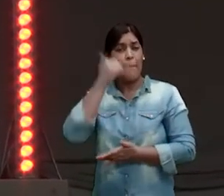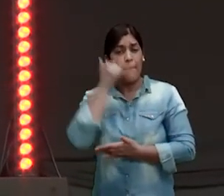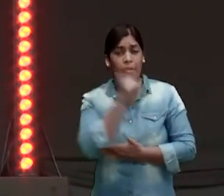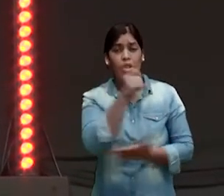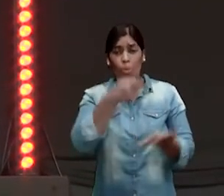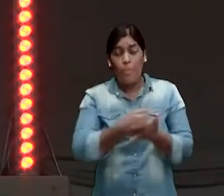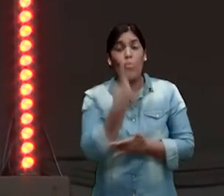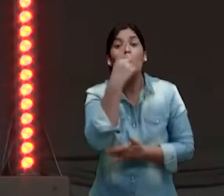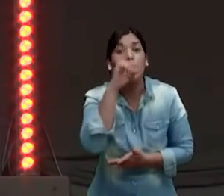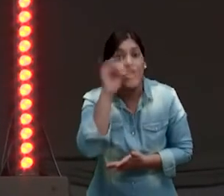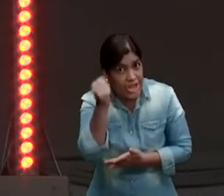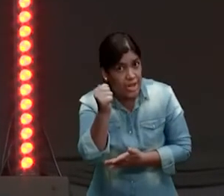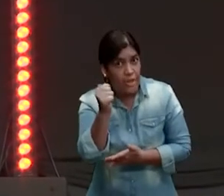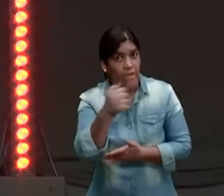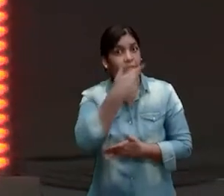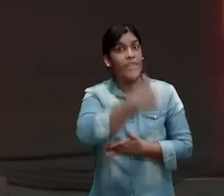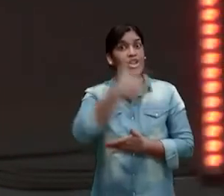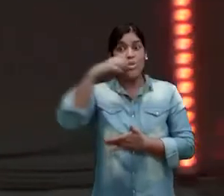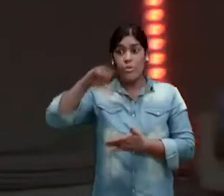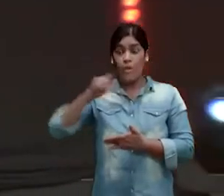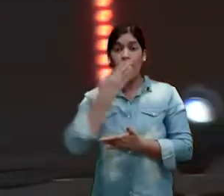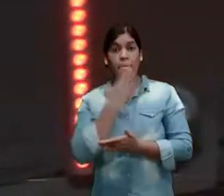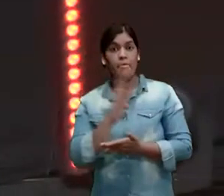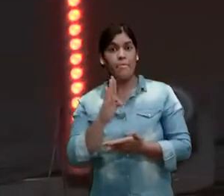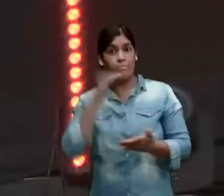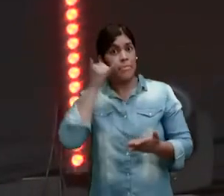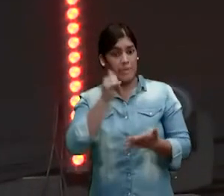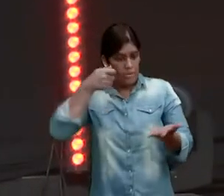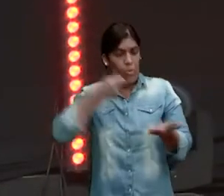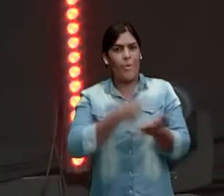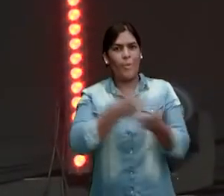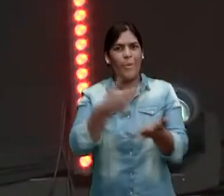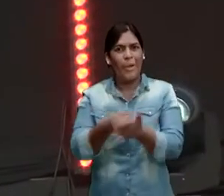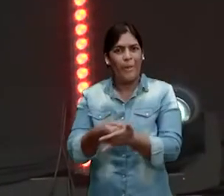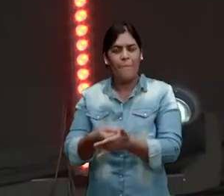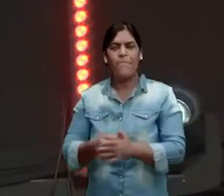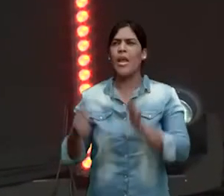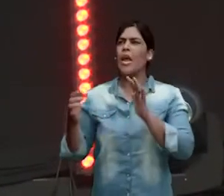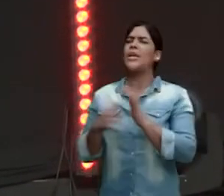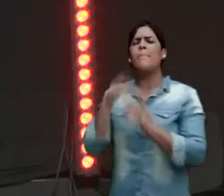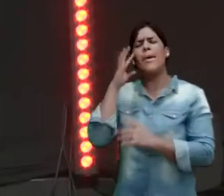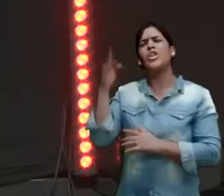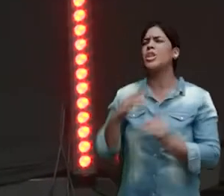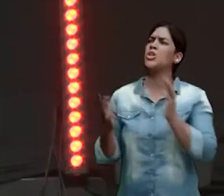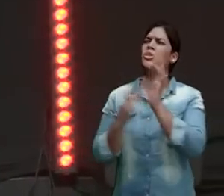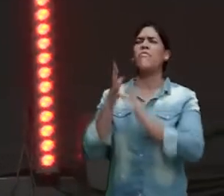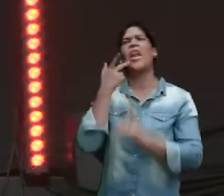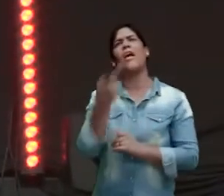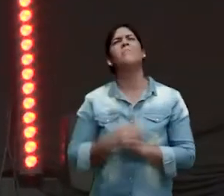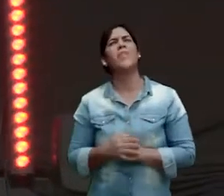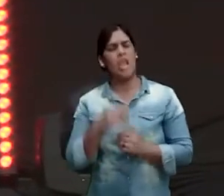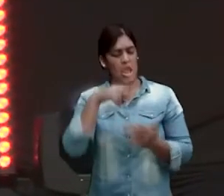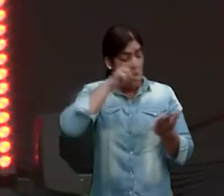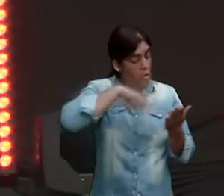meus amados aí mas será que Jesus não leu o velho testamento falou eu vou fingir que eu sou o Messias eu vou